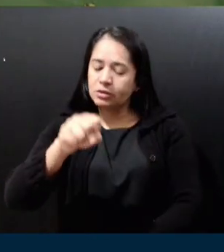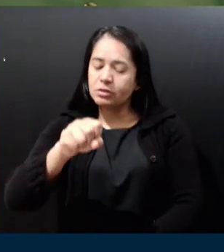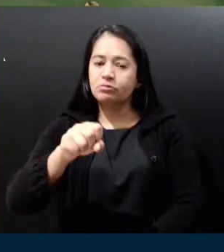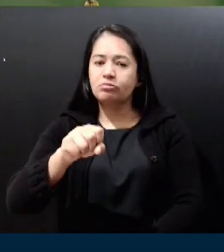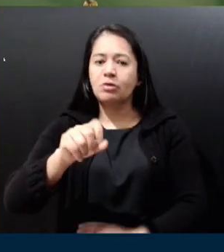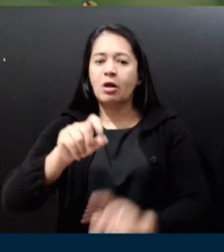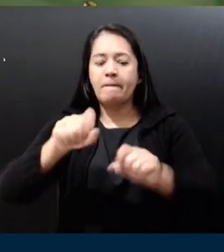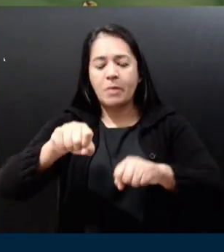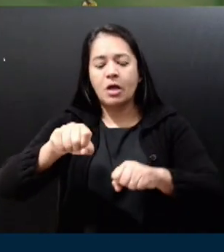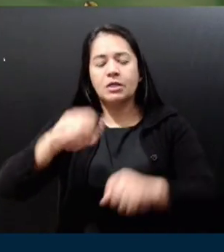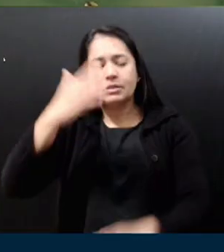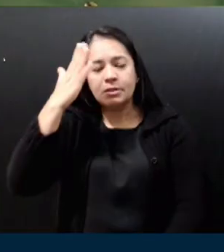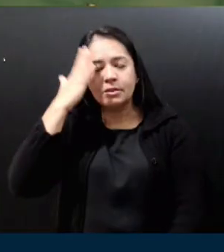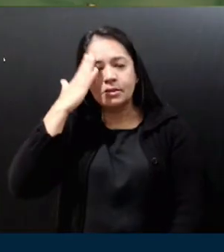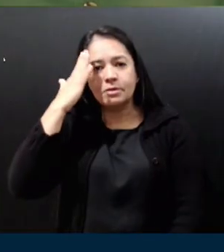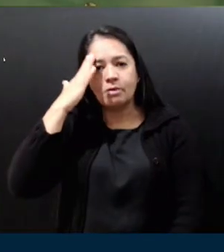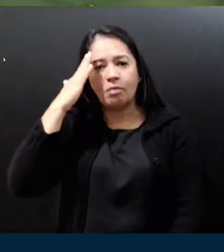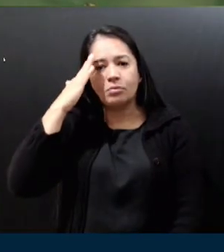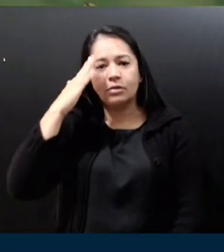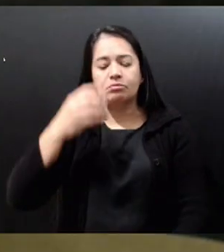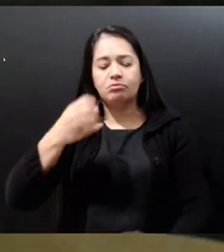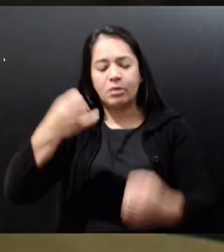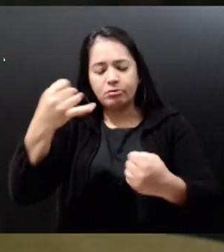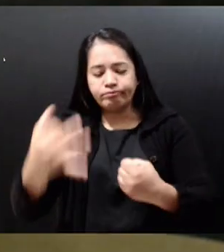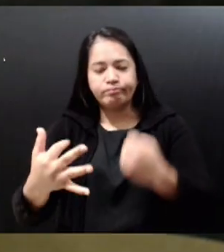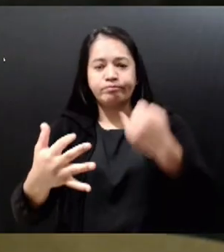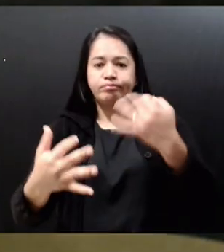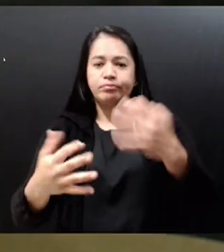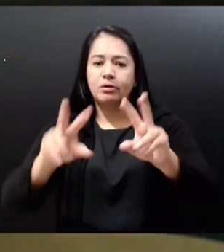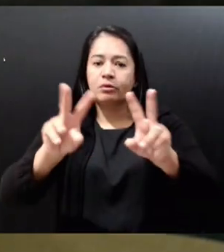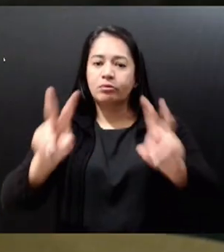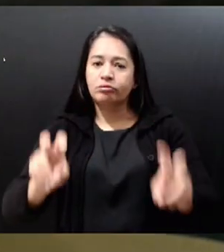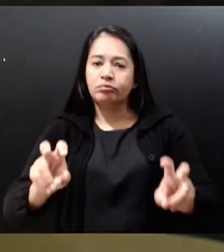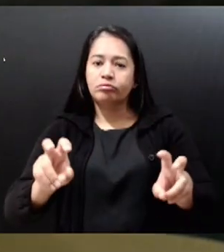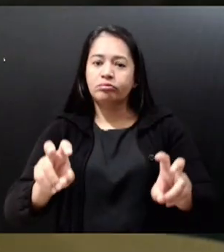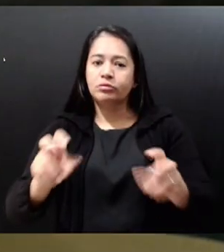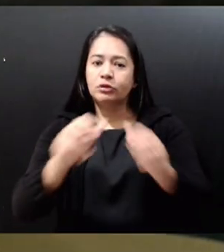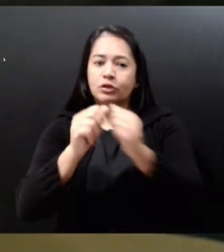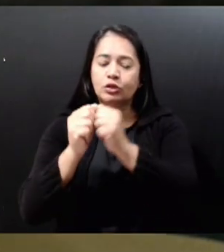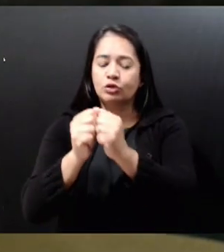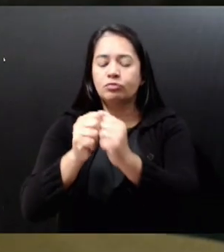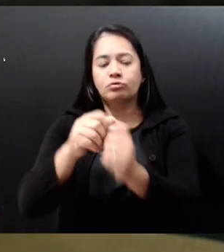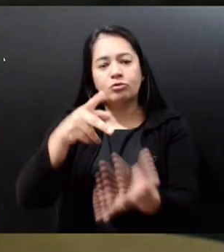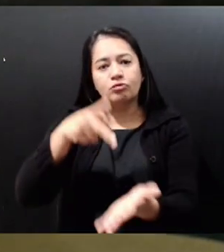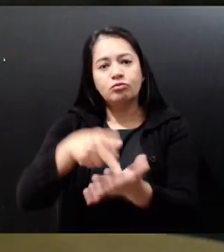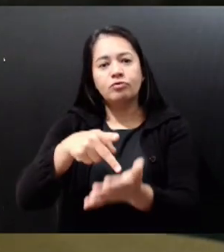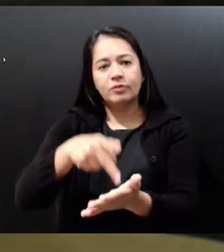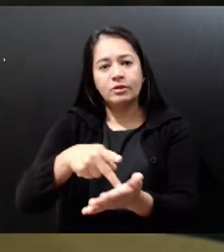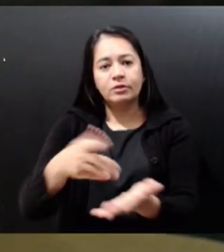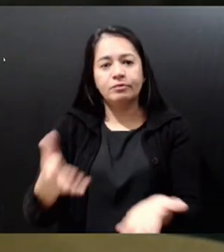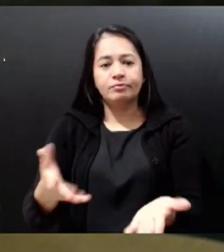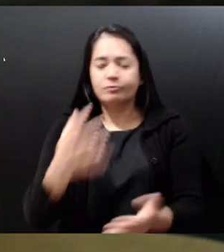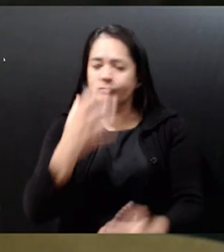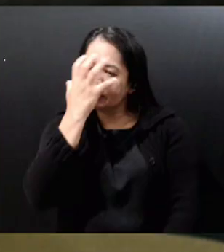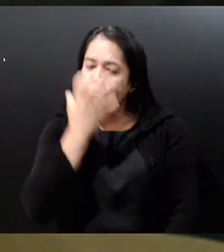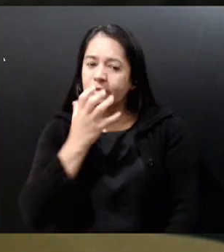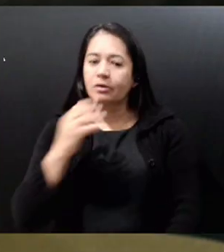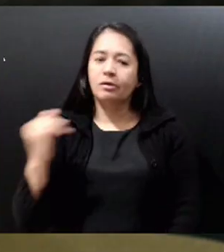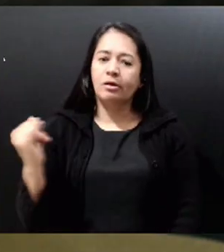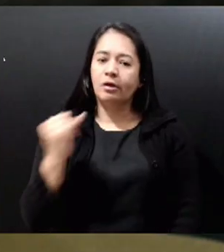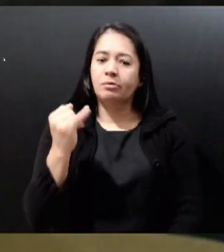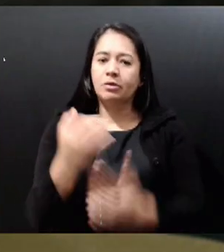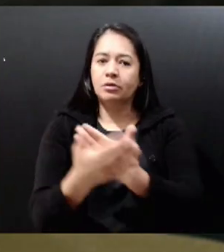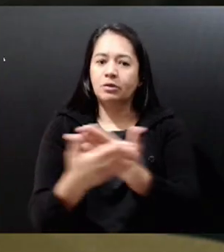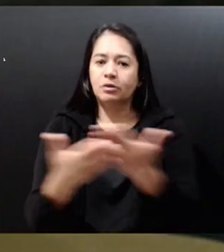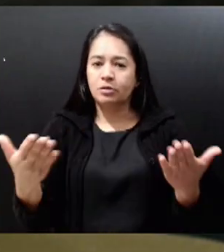né, para tratar esse assunto com seriedade. Então, é importante que você esteja conosco, é importante que